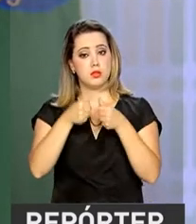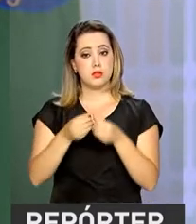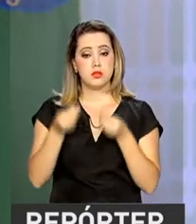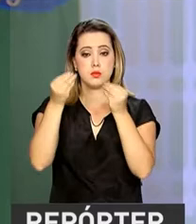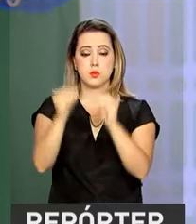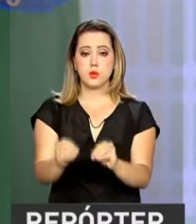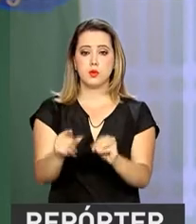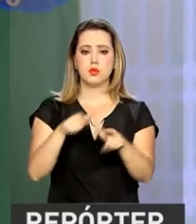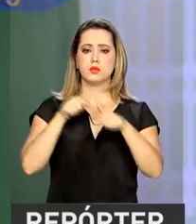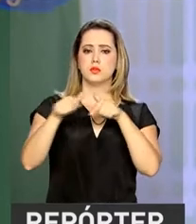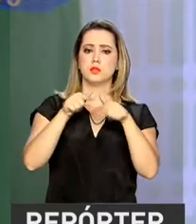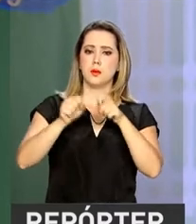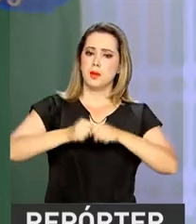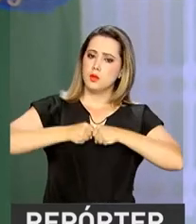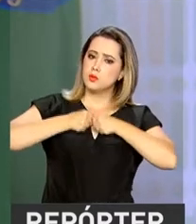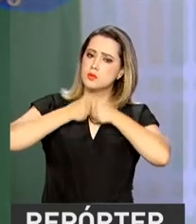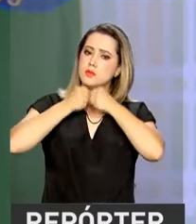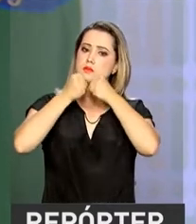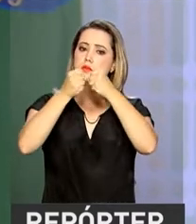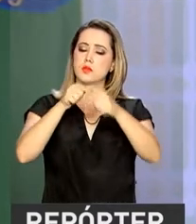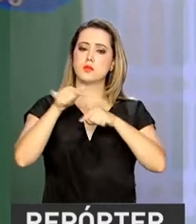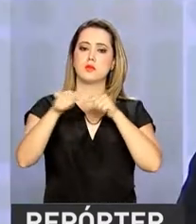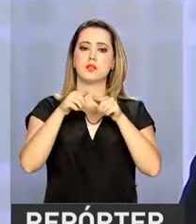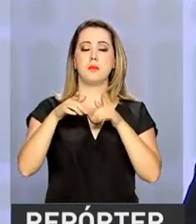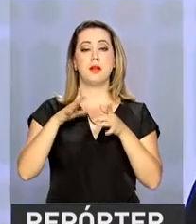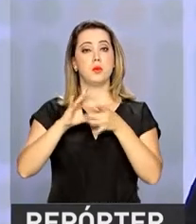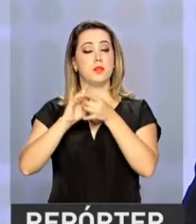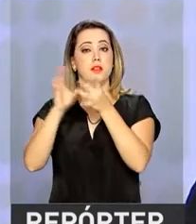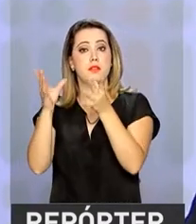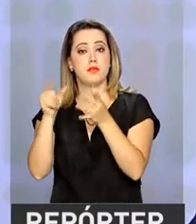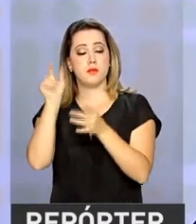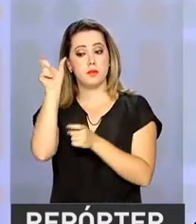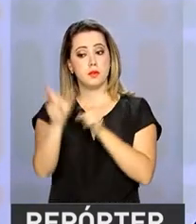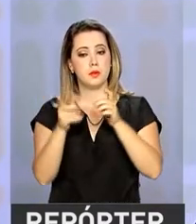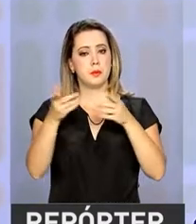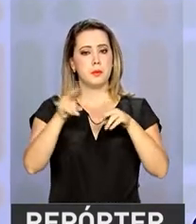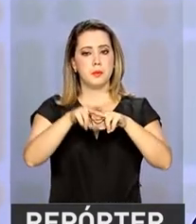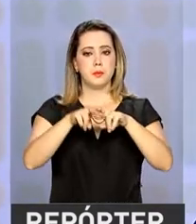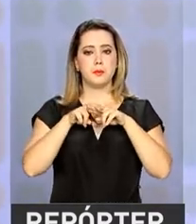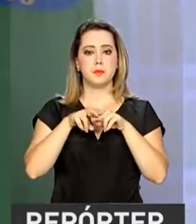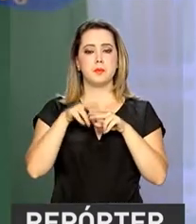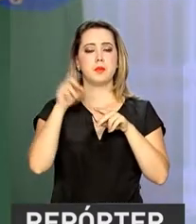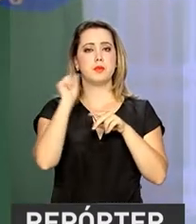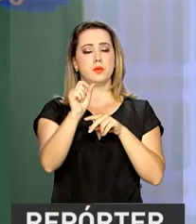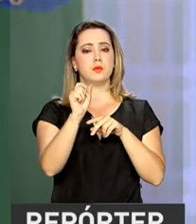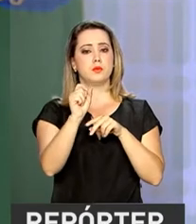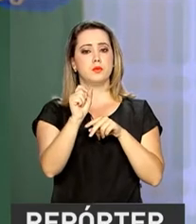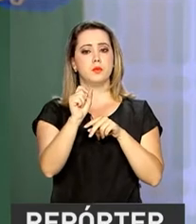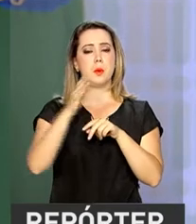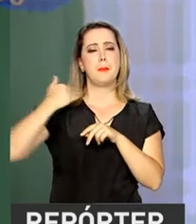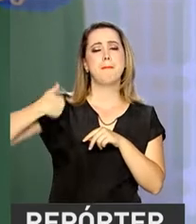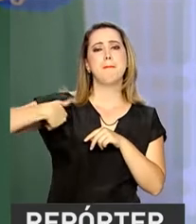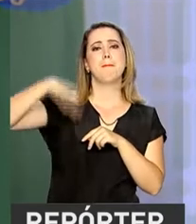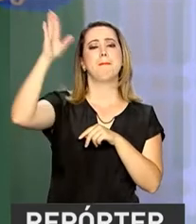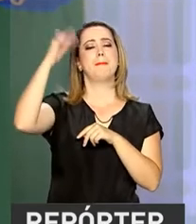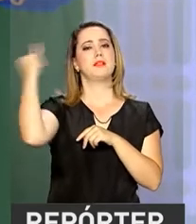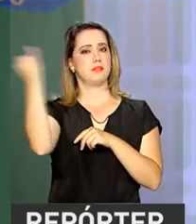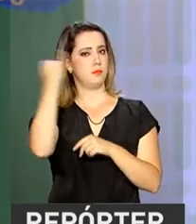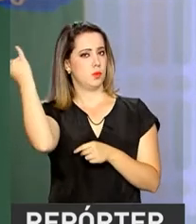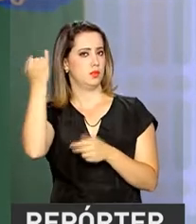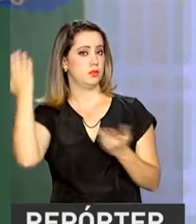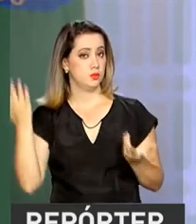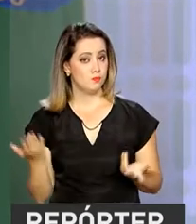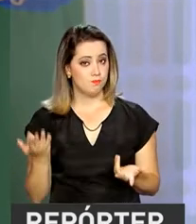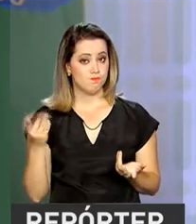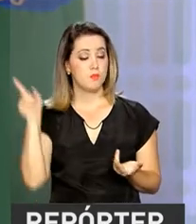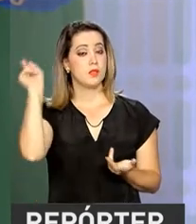a força do trabalho voluntário a serviço de uma causa das mais meritórias.